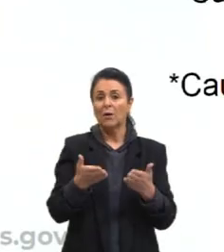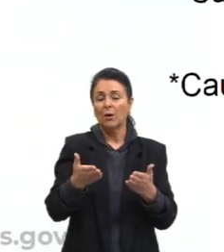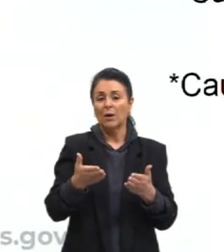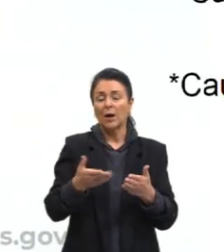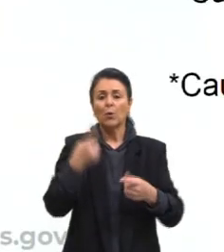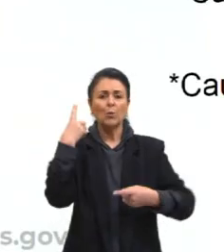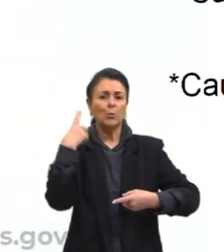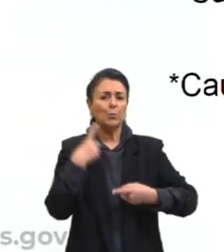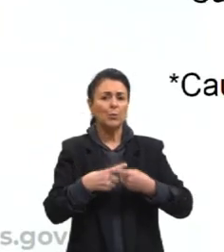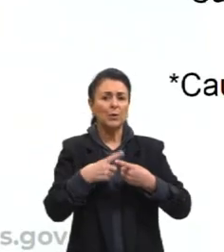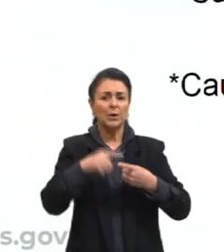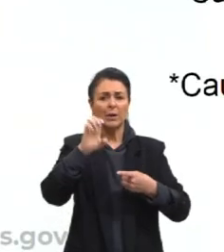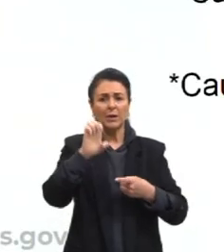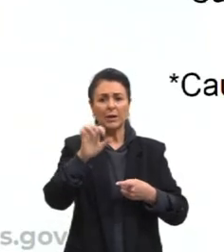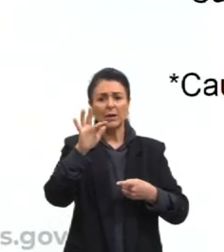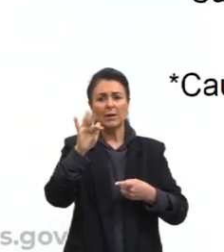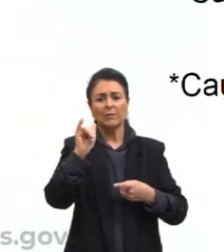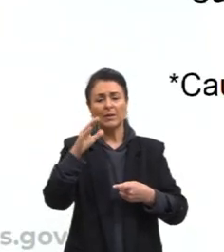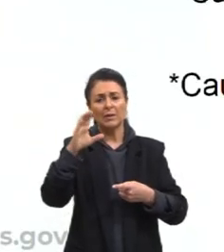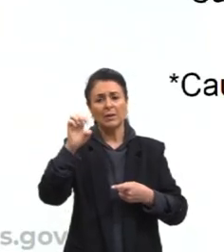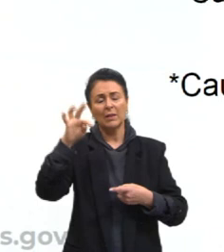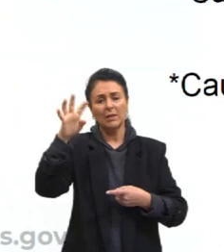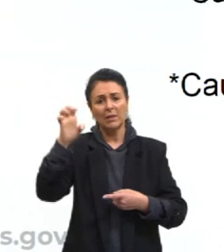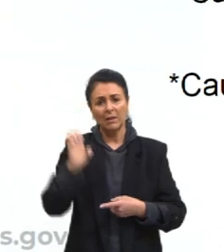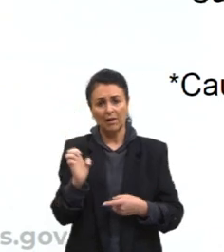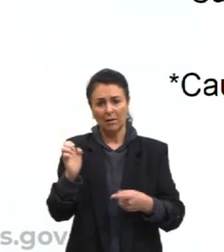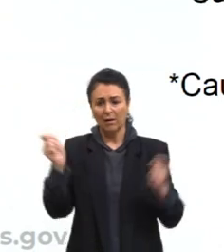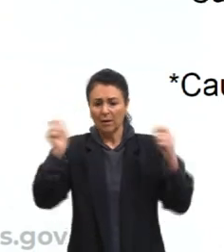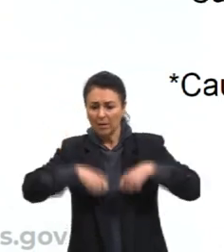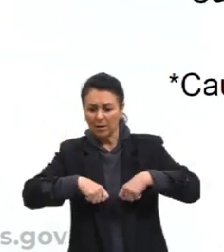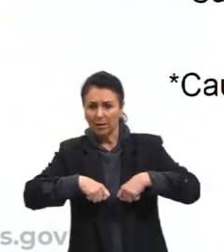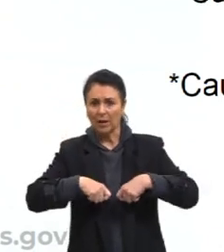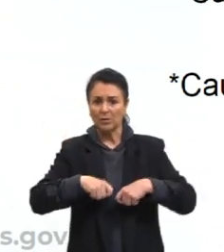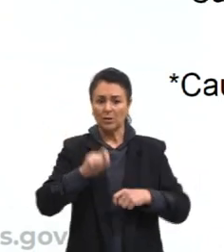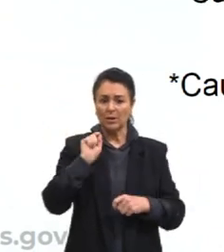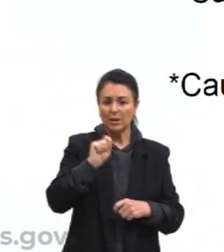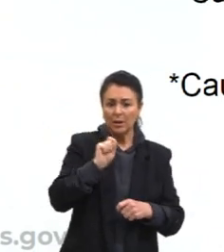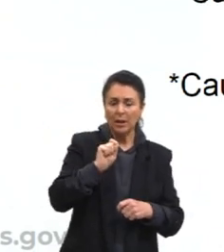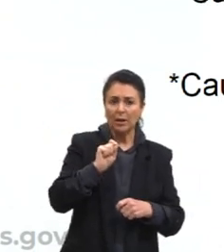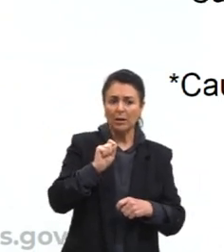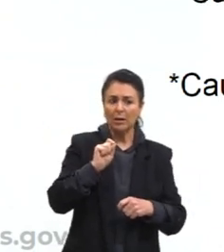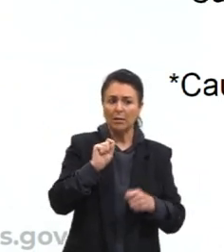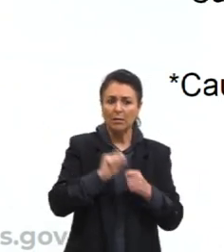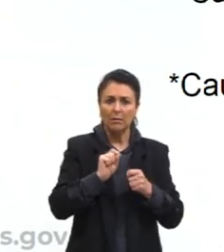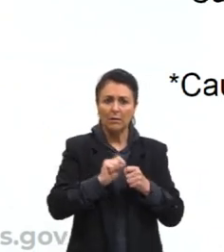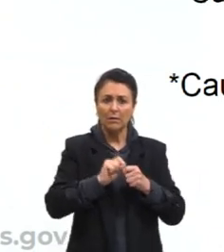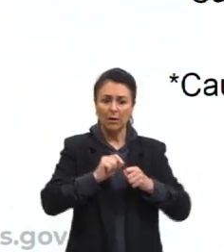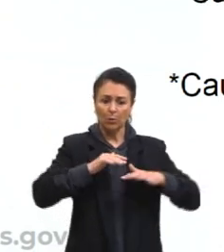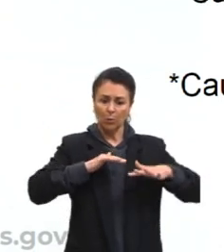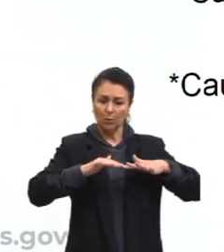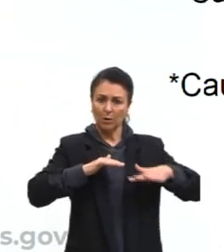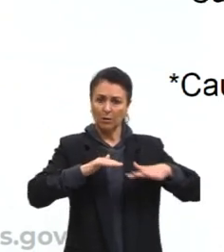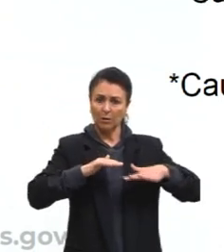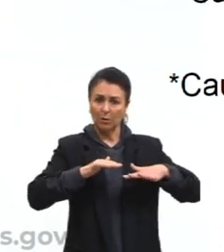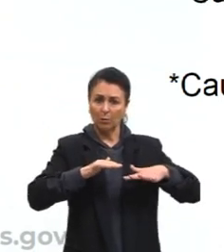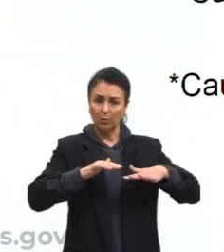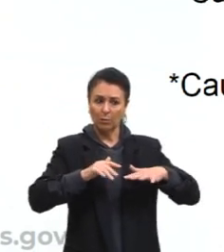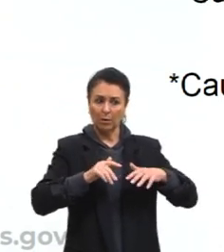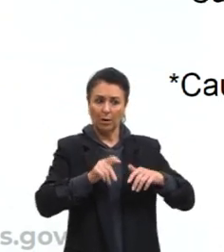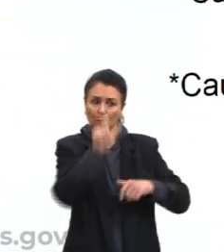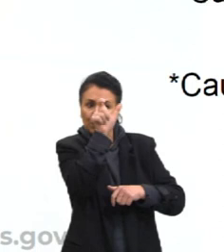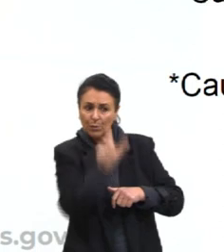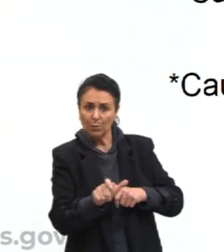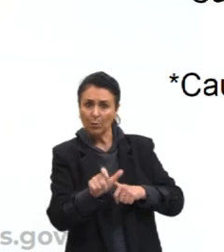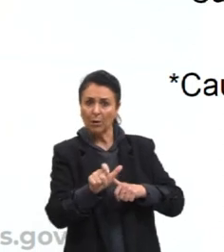é quem está produzindo a causa né tem que estar produzindo a causa aqui no caso O Escultor não